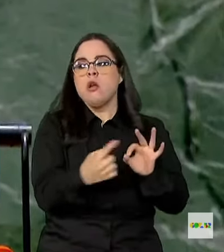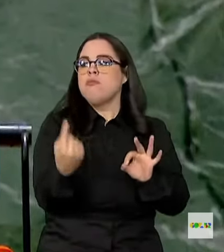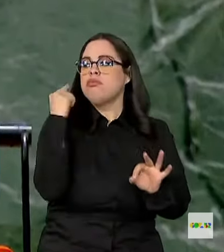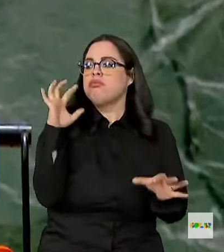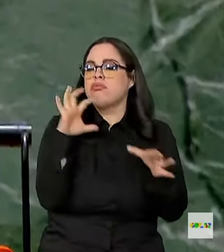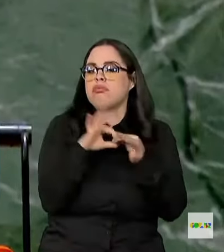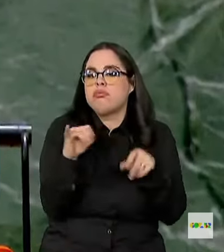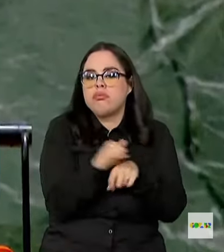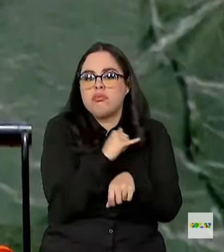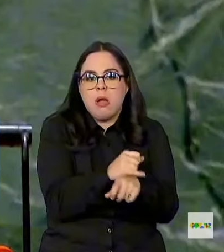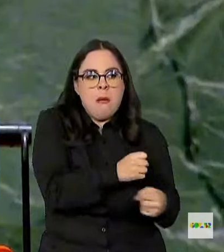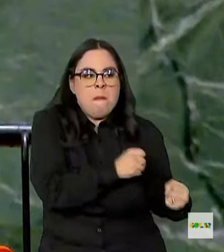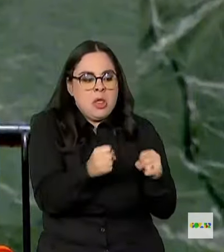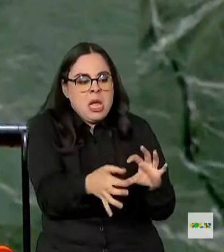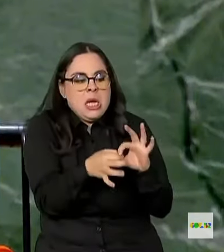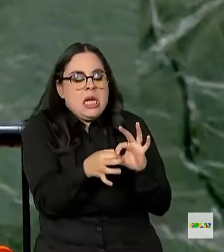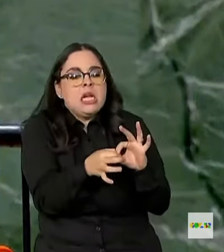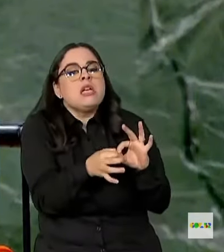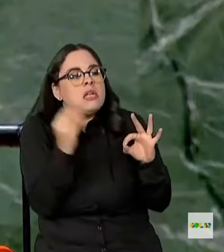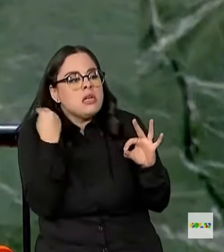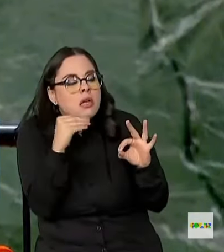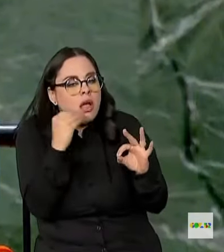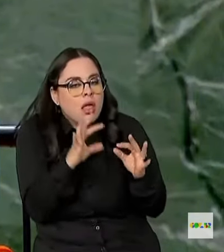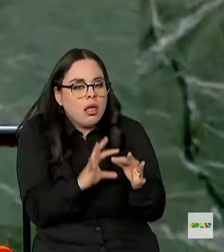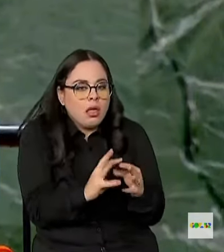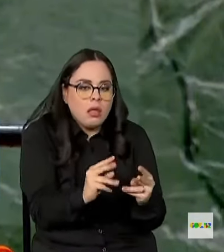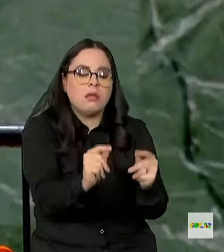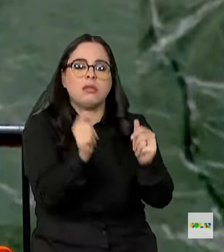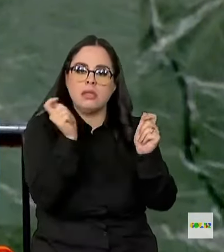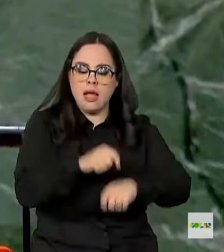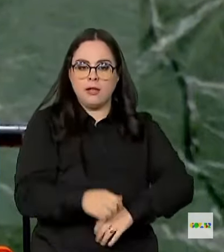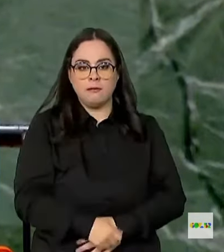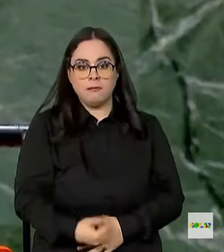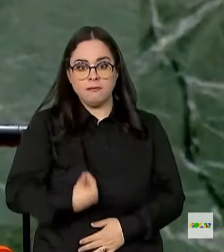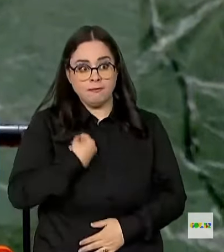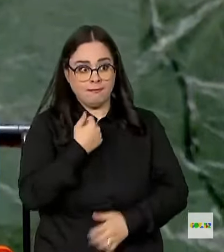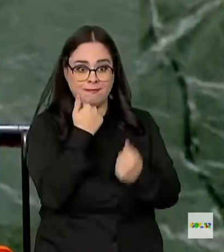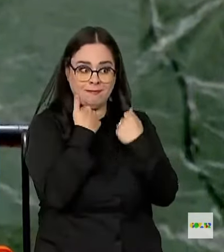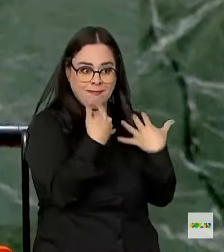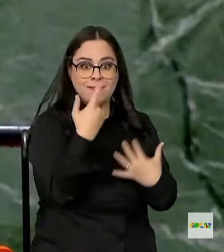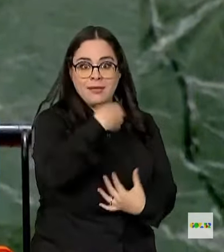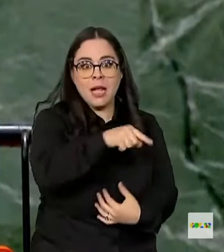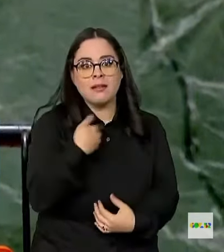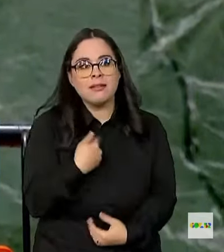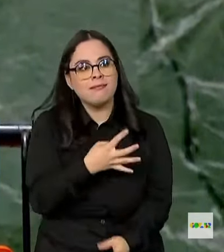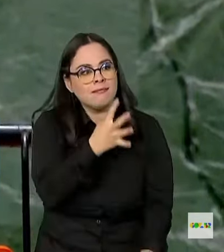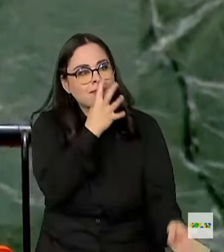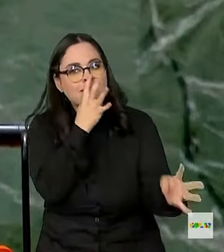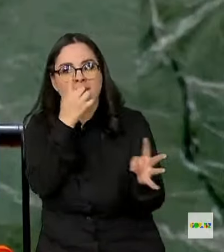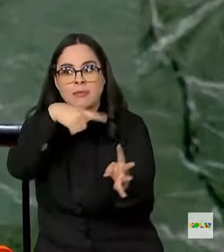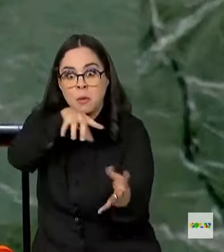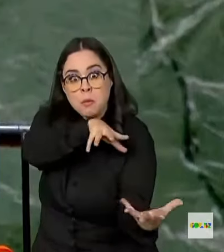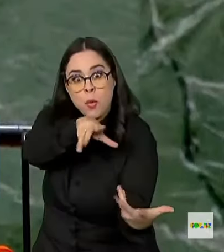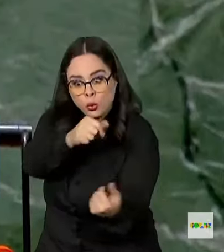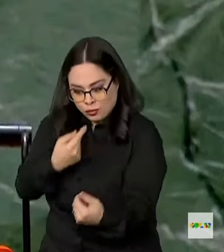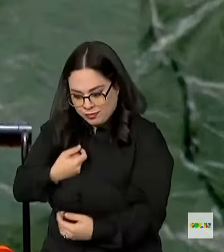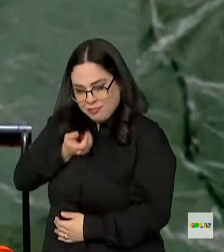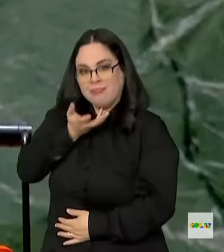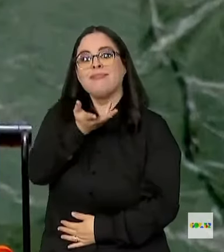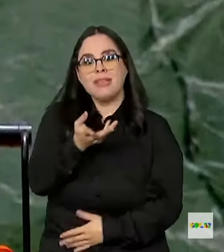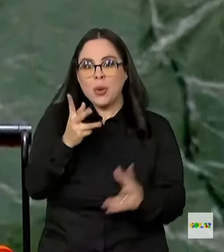dos mecanismos de poder. Neste plenário, ecoam as aspirações de toda a humanidade.